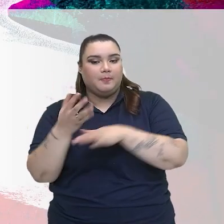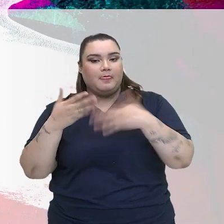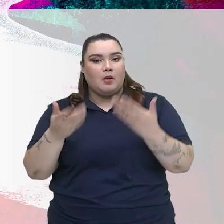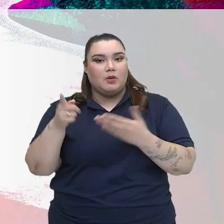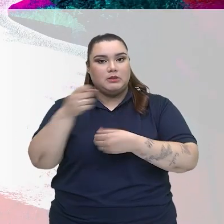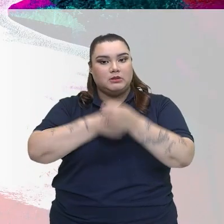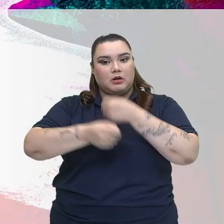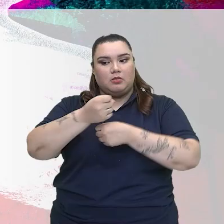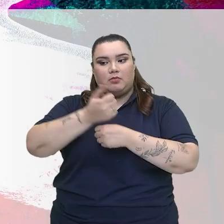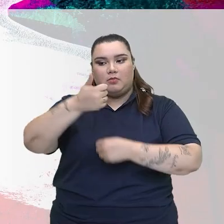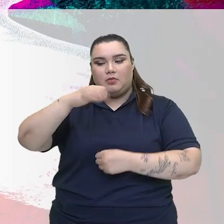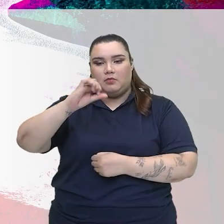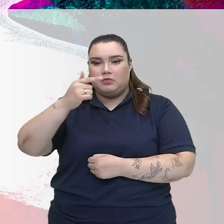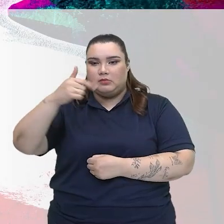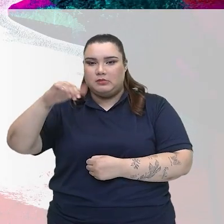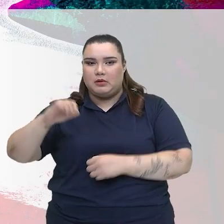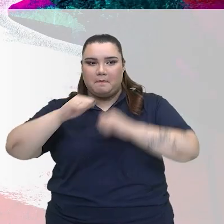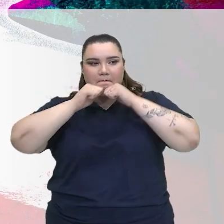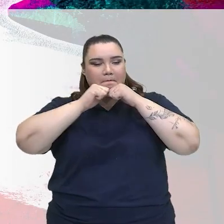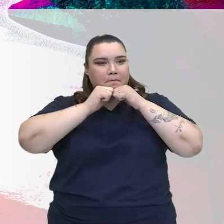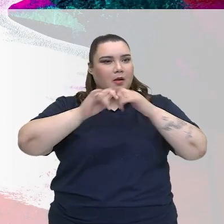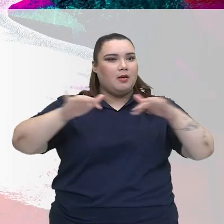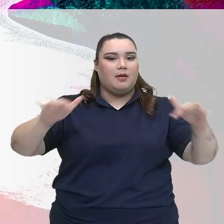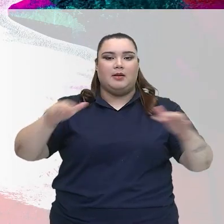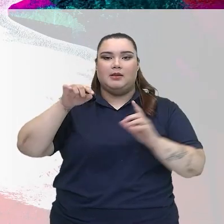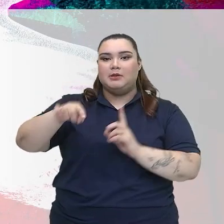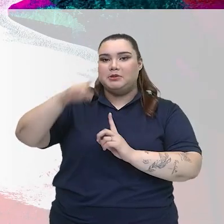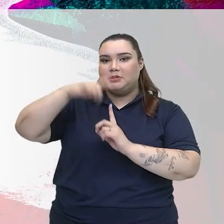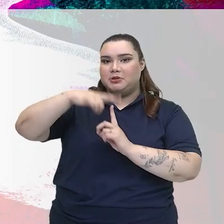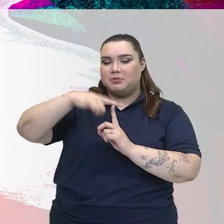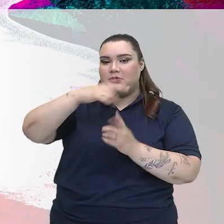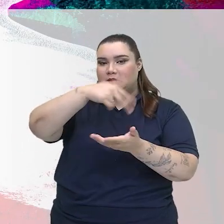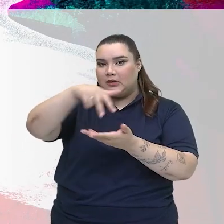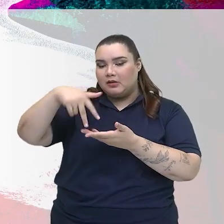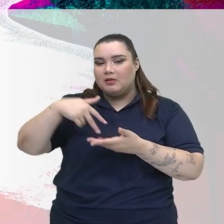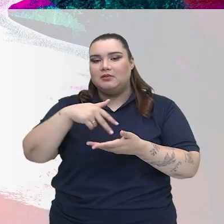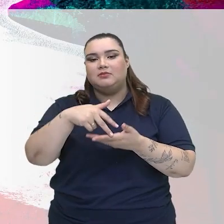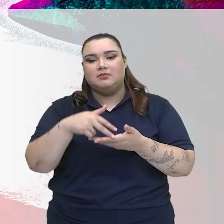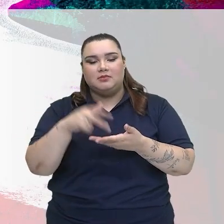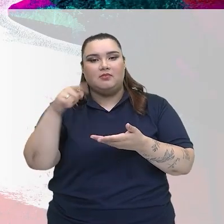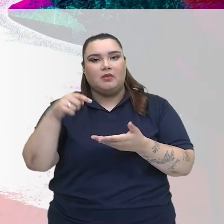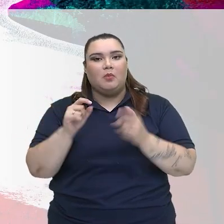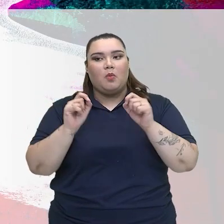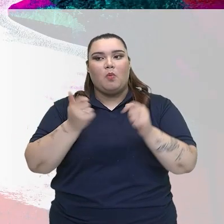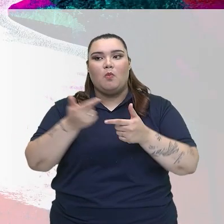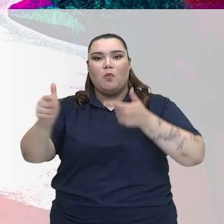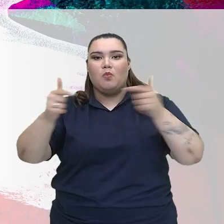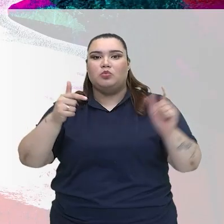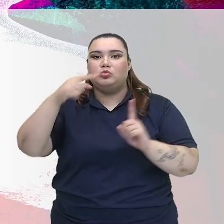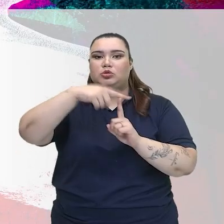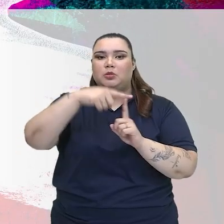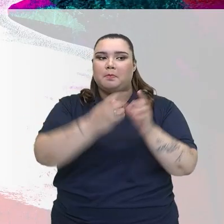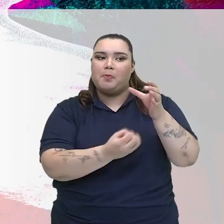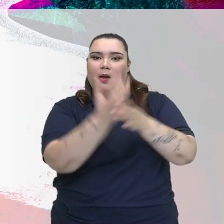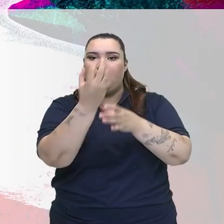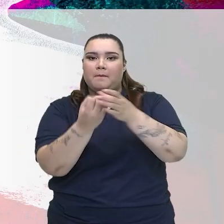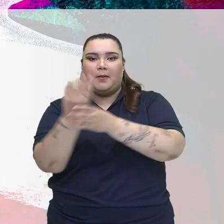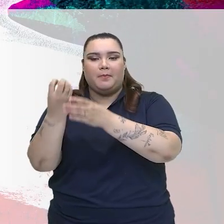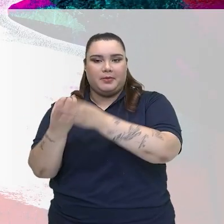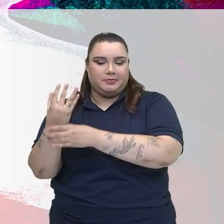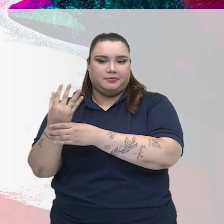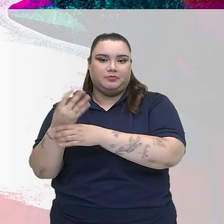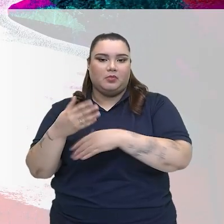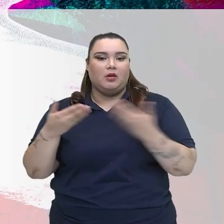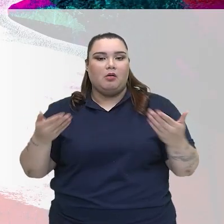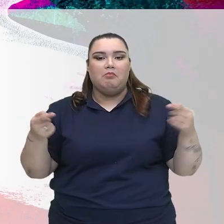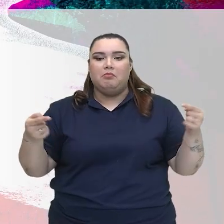desse estilo. E lembra aí que os anos de 1970 ele foi marcado justamente por esse boom, né, por essa explosão desse